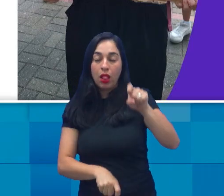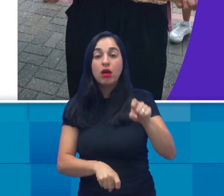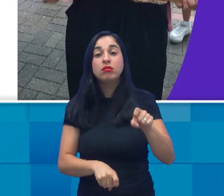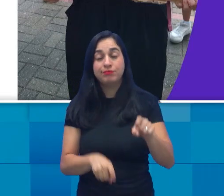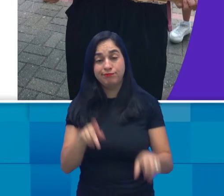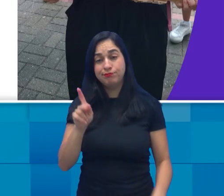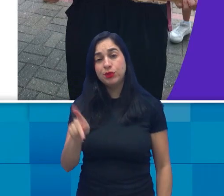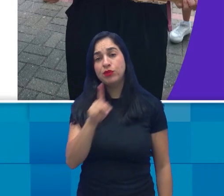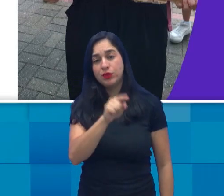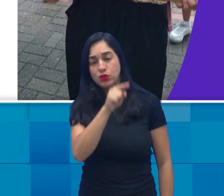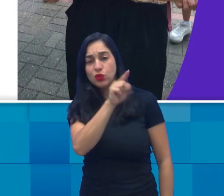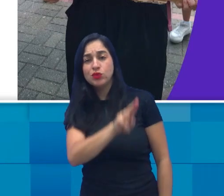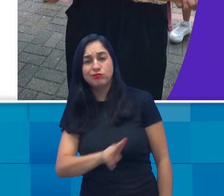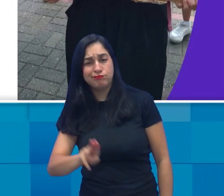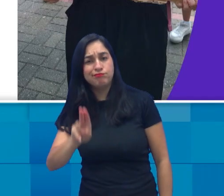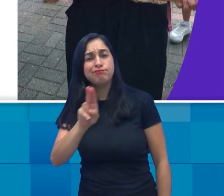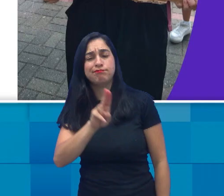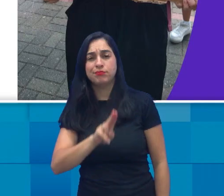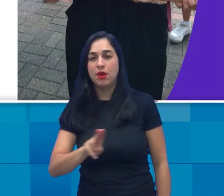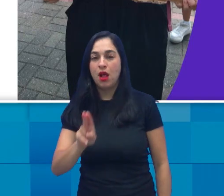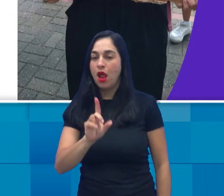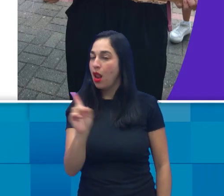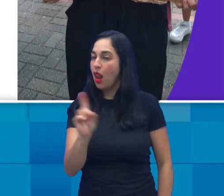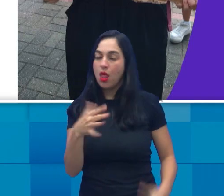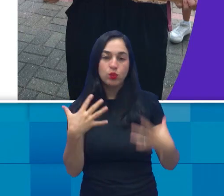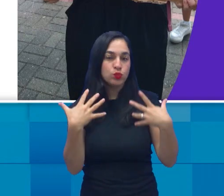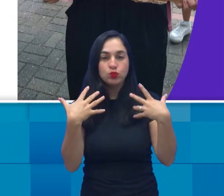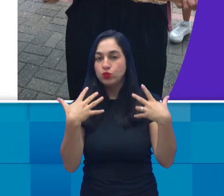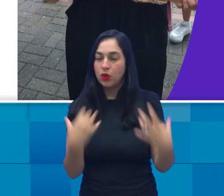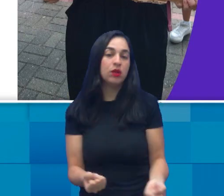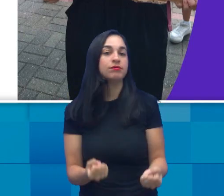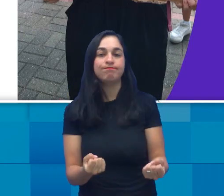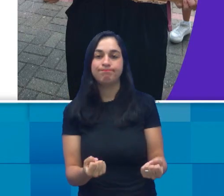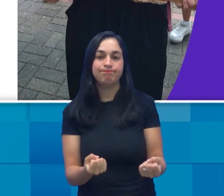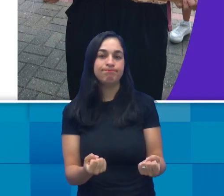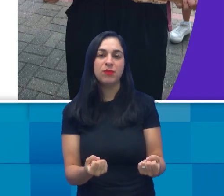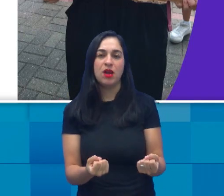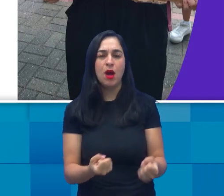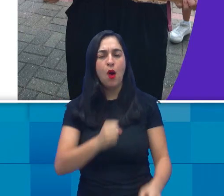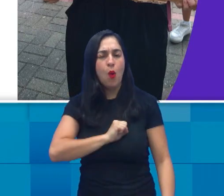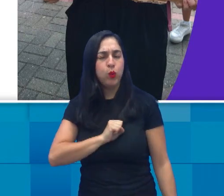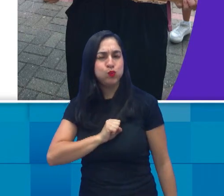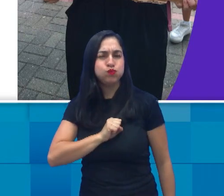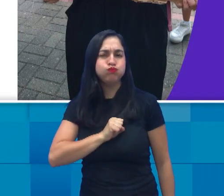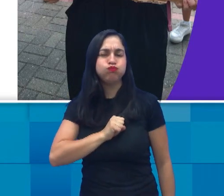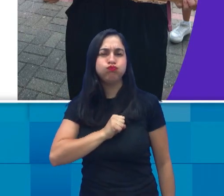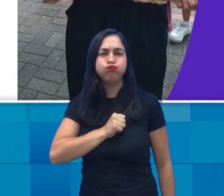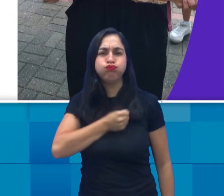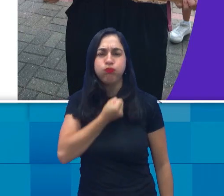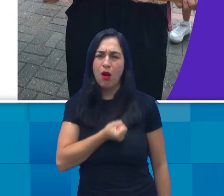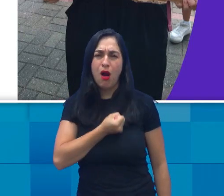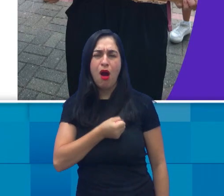universidade. É inadmissível e revoltante que